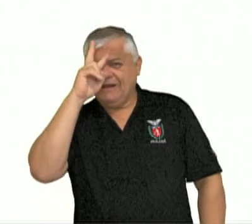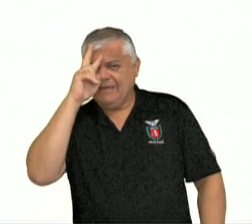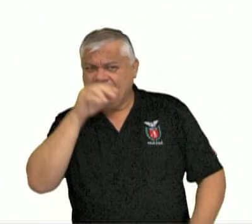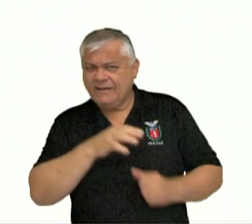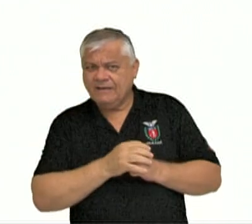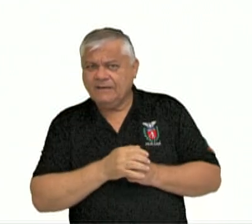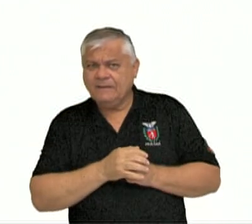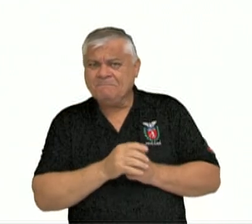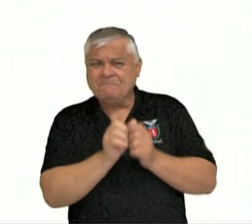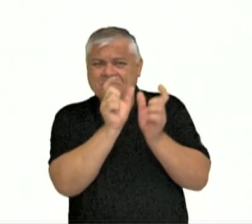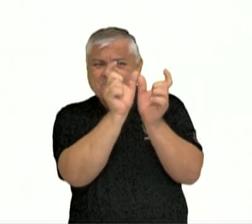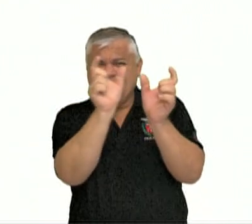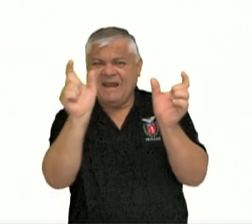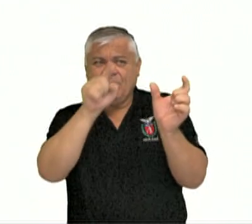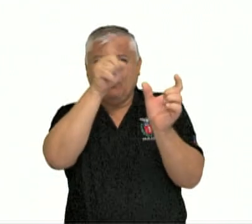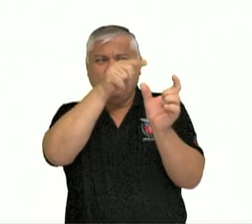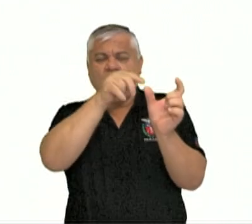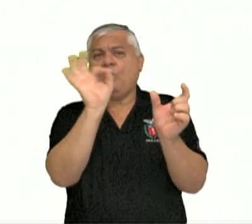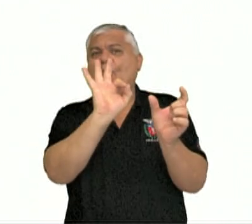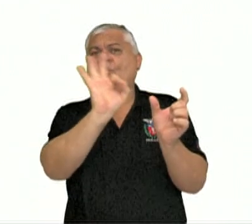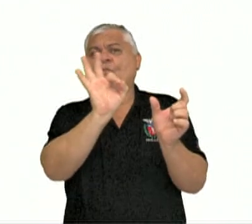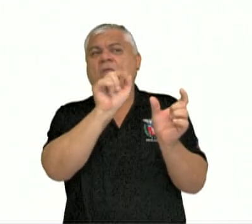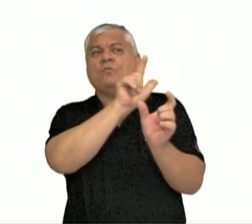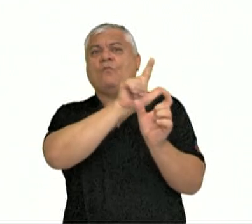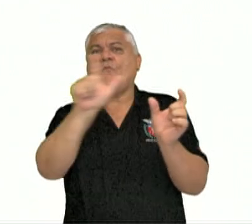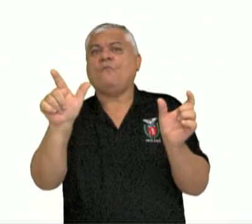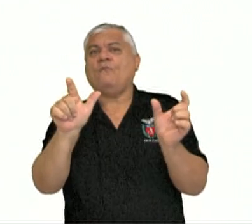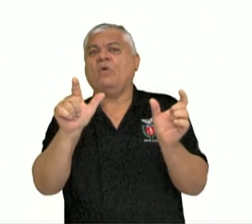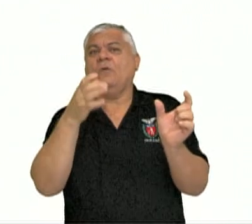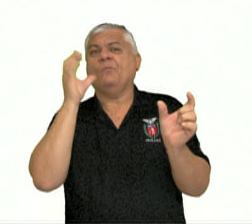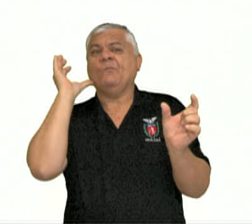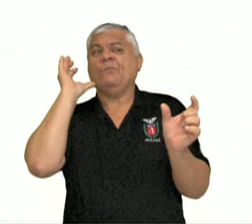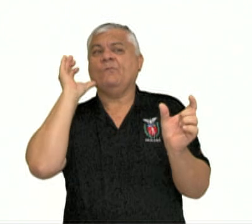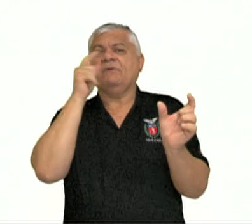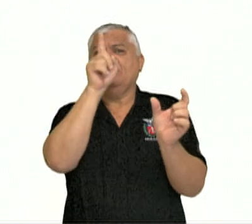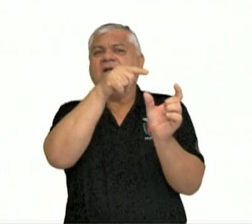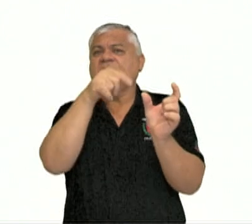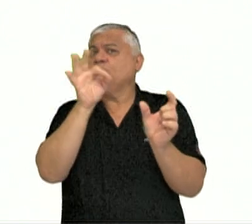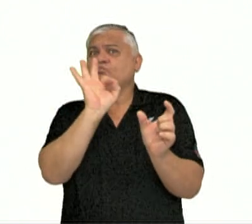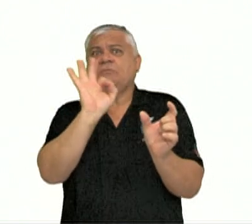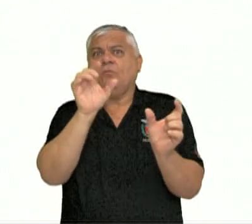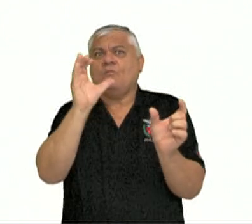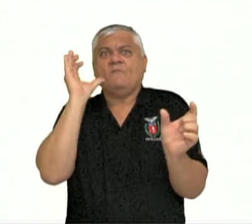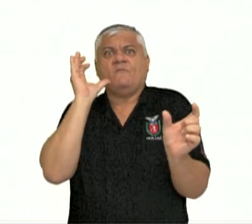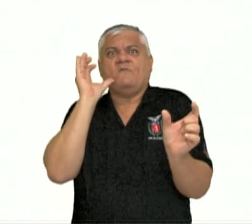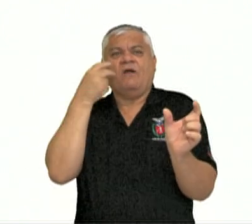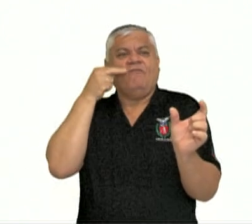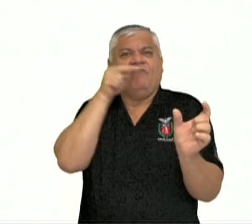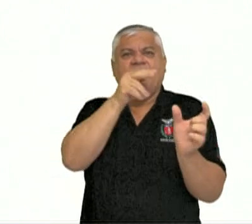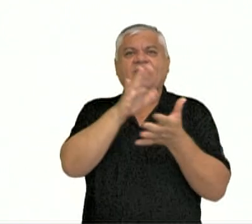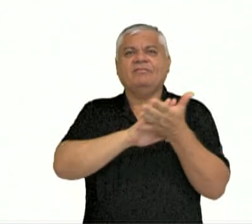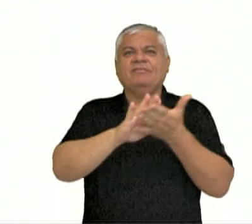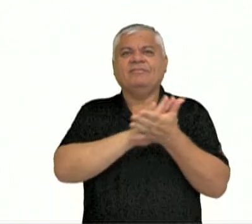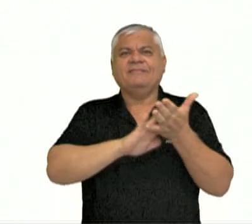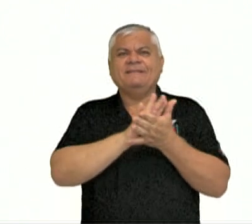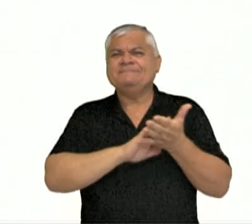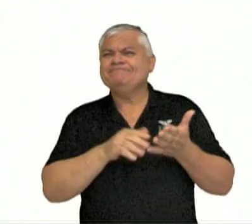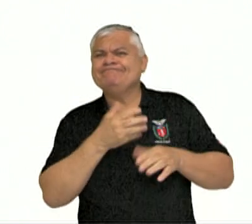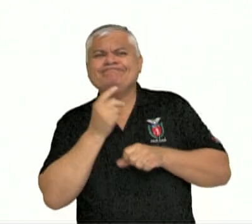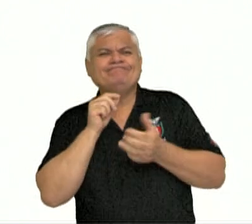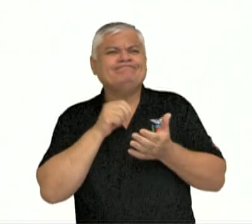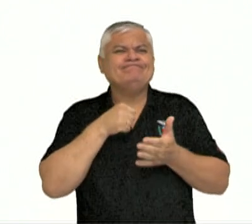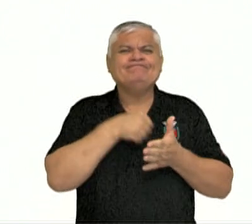Nem todas as palavras possuem acento gráfico, aquele acento que nós vemos, né, na palavra quando ela está